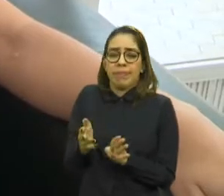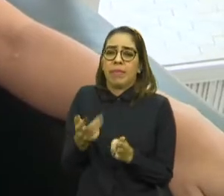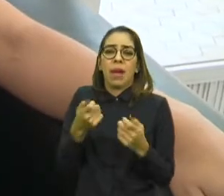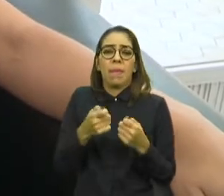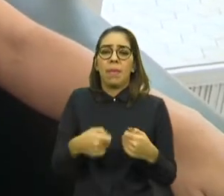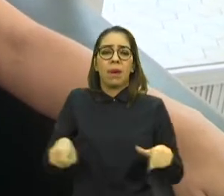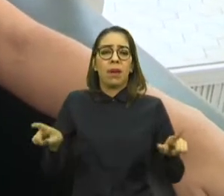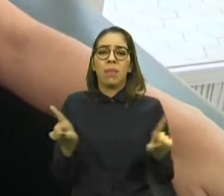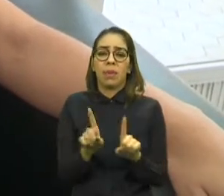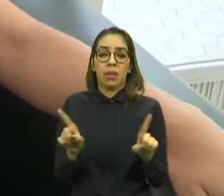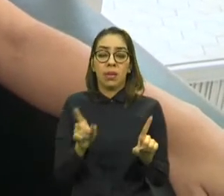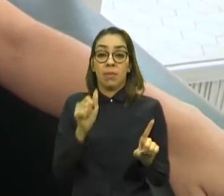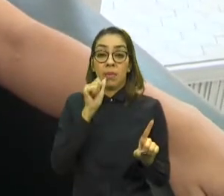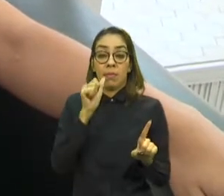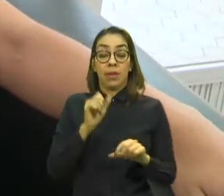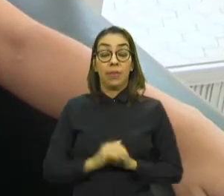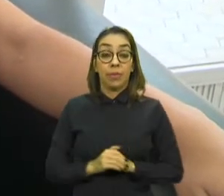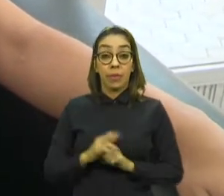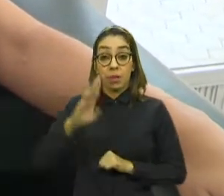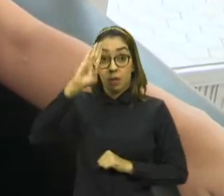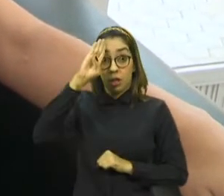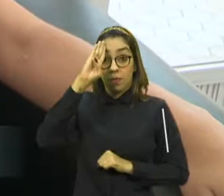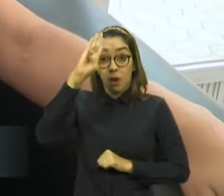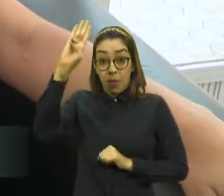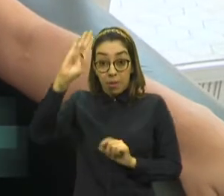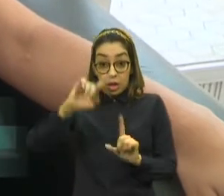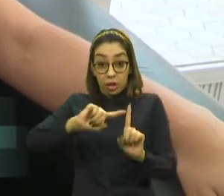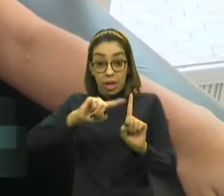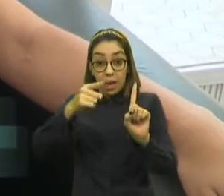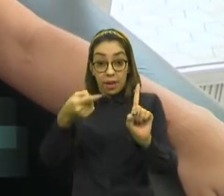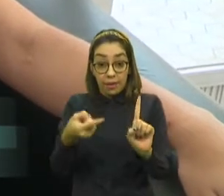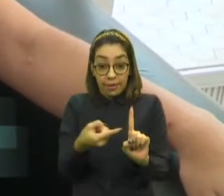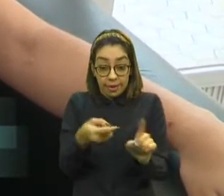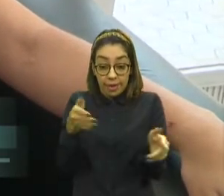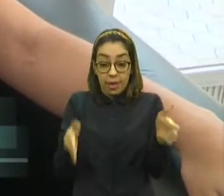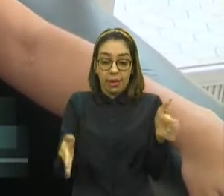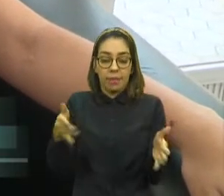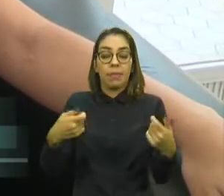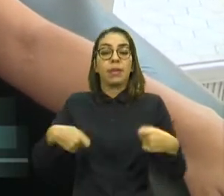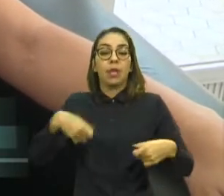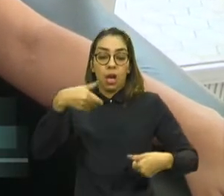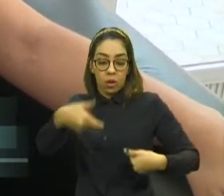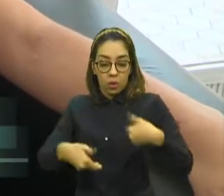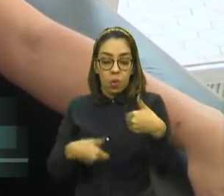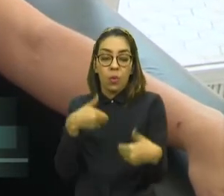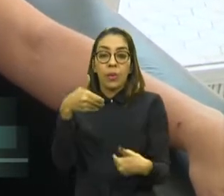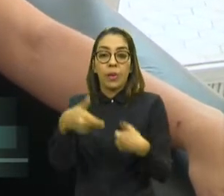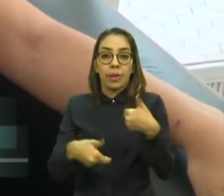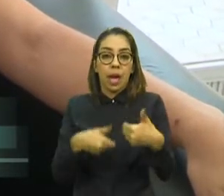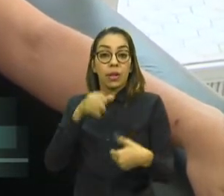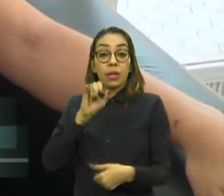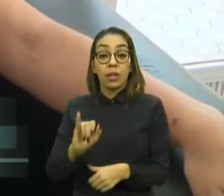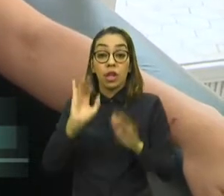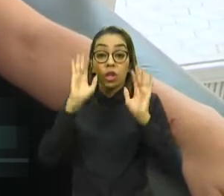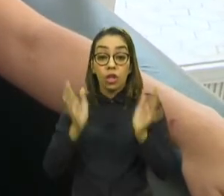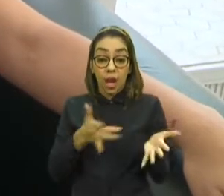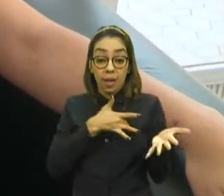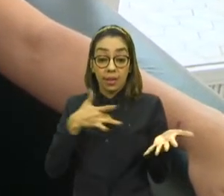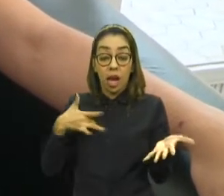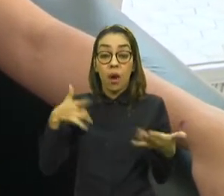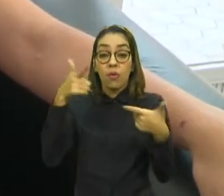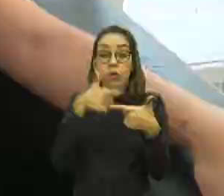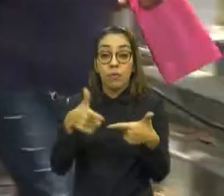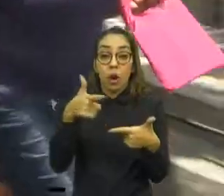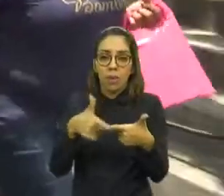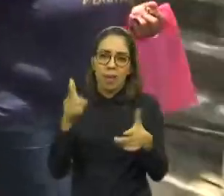na gravidez, né? Que é uma coisa que a pessoa tem que ter mais cuidado. Principalmente a pessoas que têm problemas de saúde relacionado à